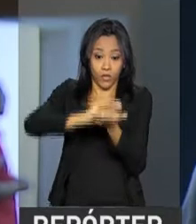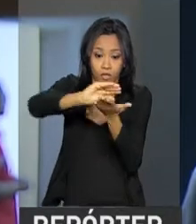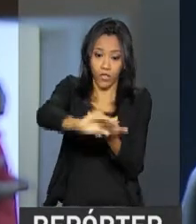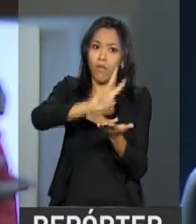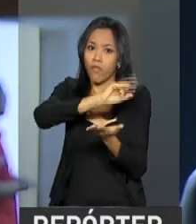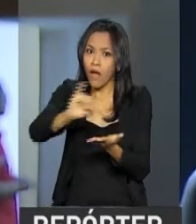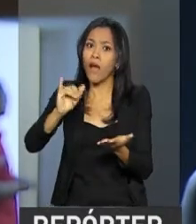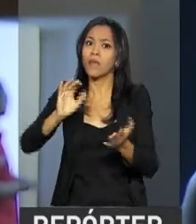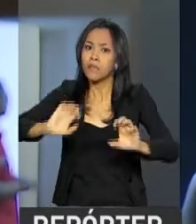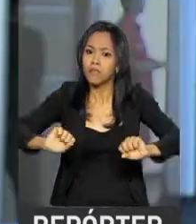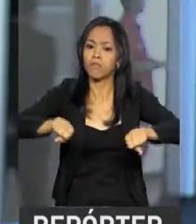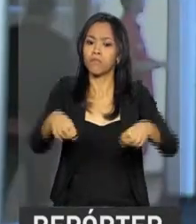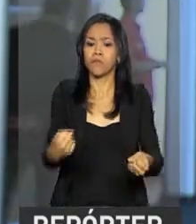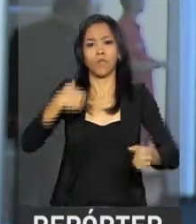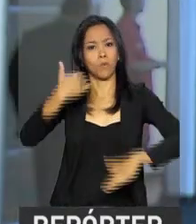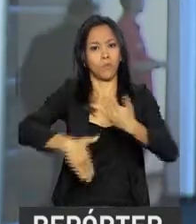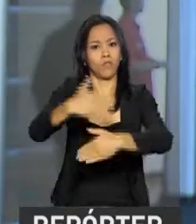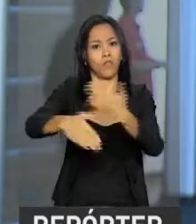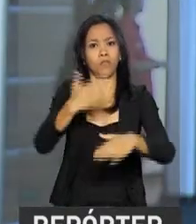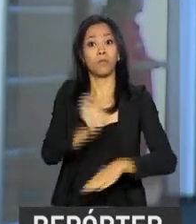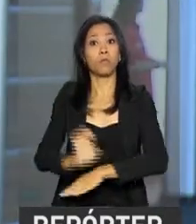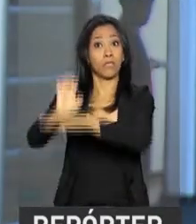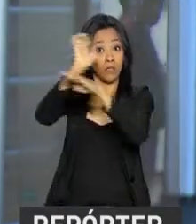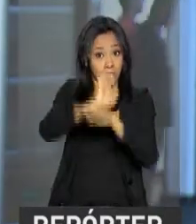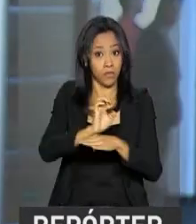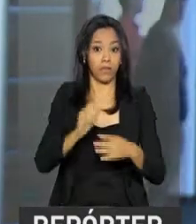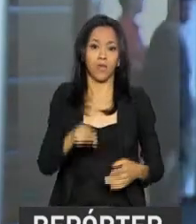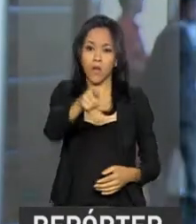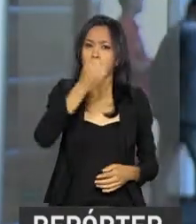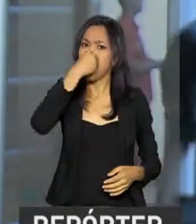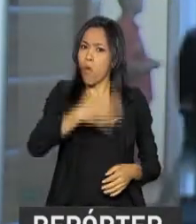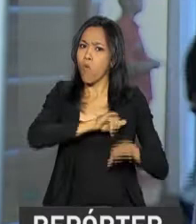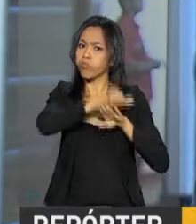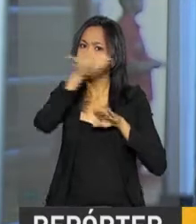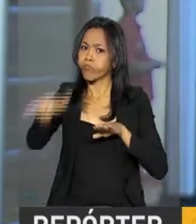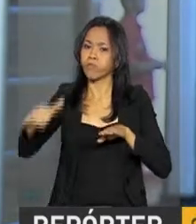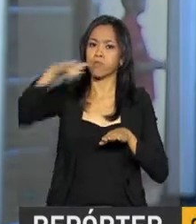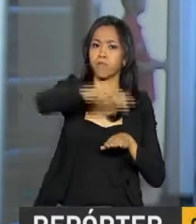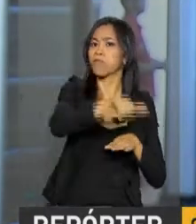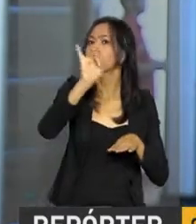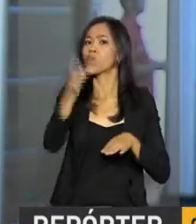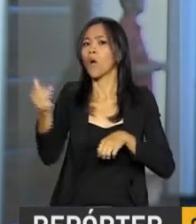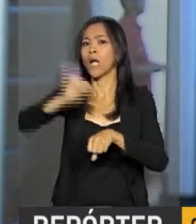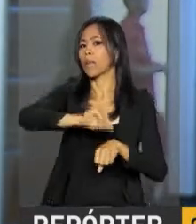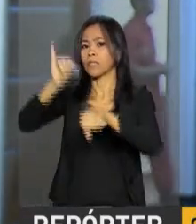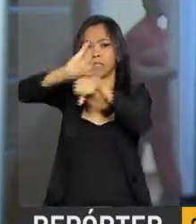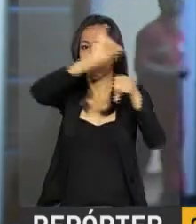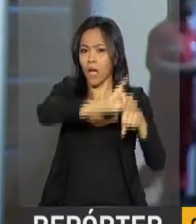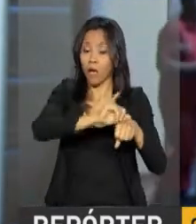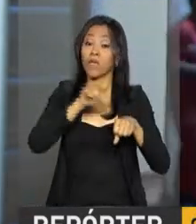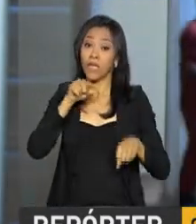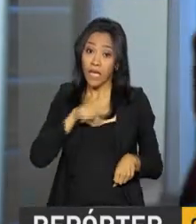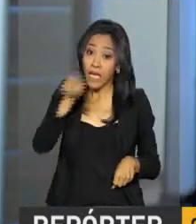para o interior do brasil bons aeroportos espalhados pelo país num somente nas capitais garante